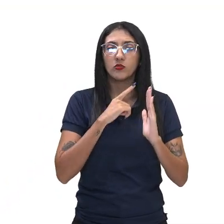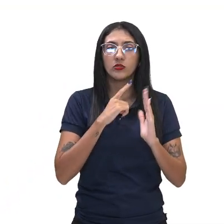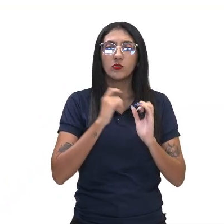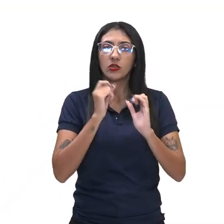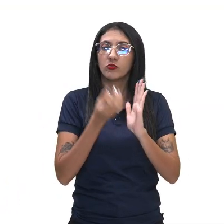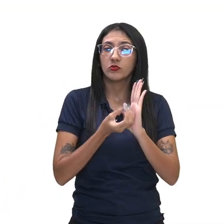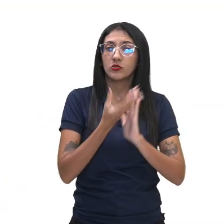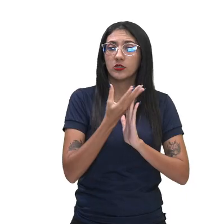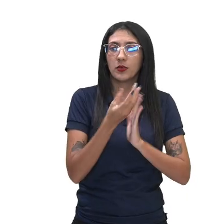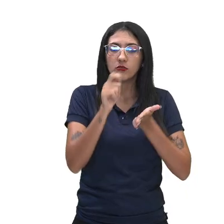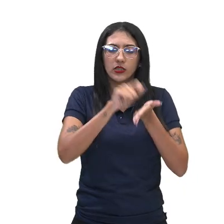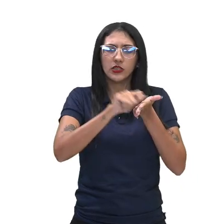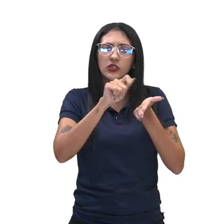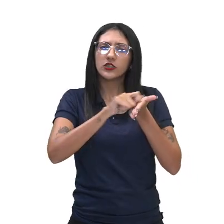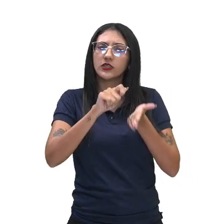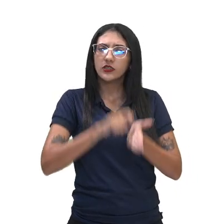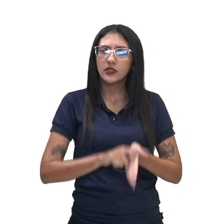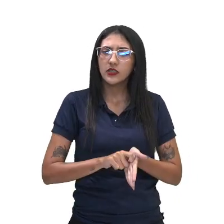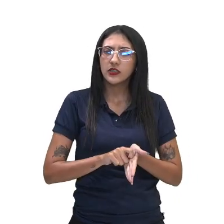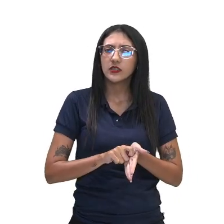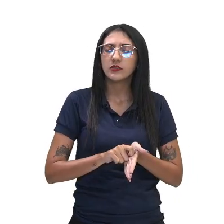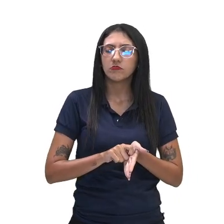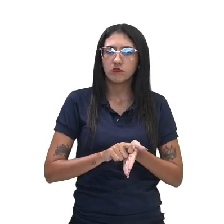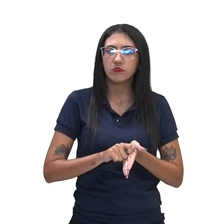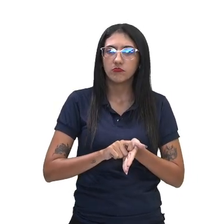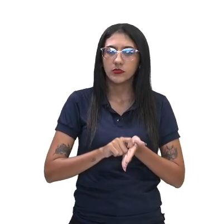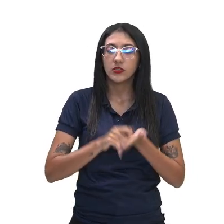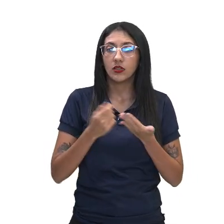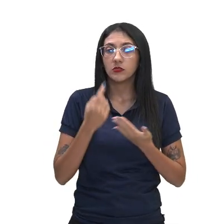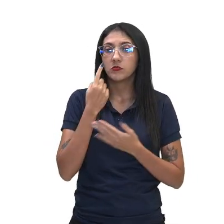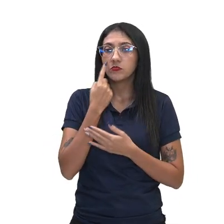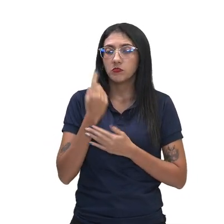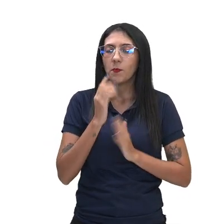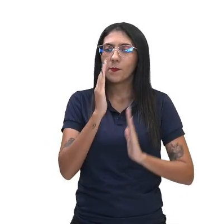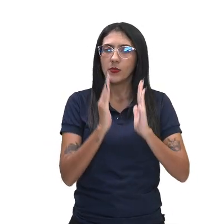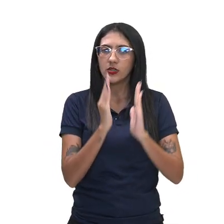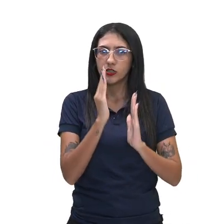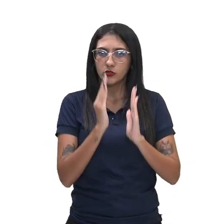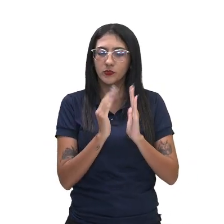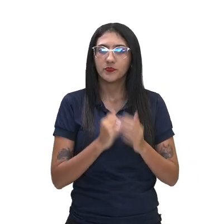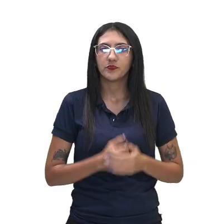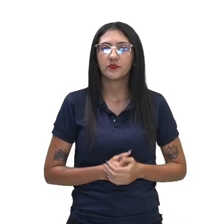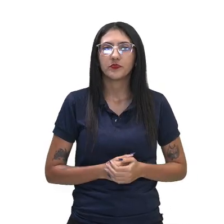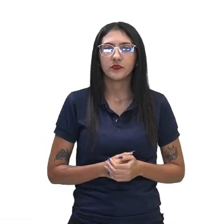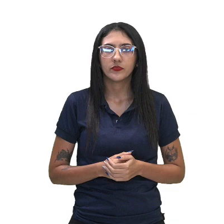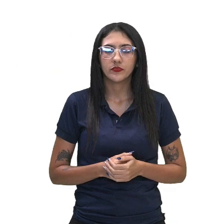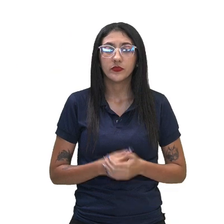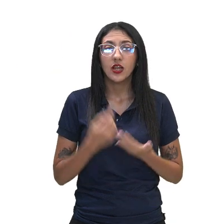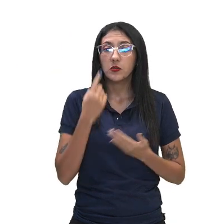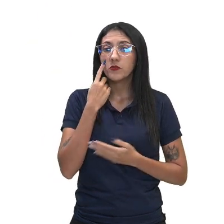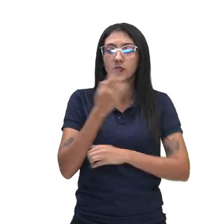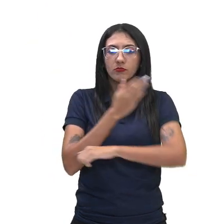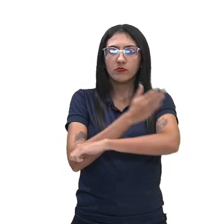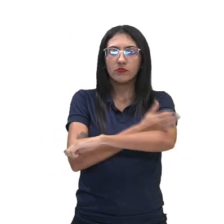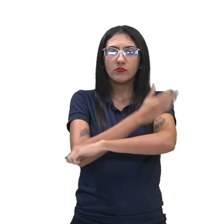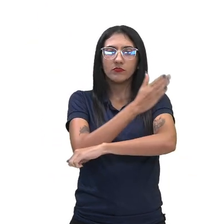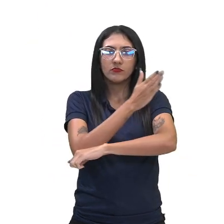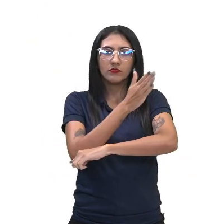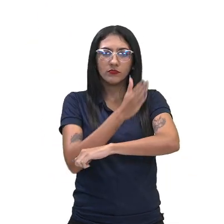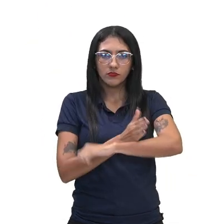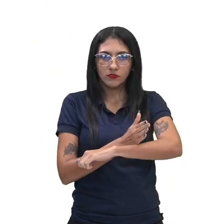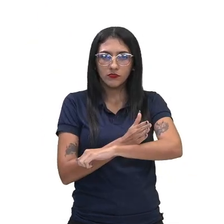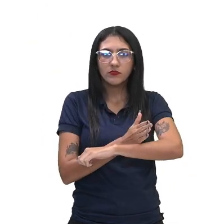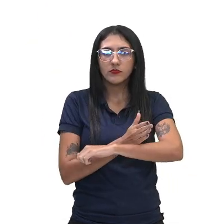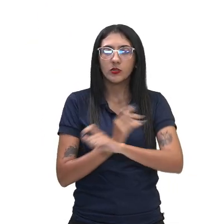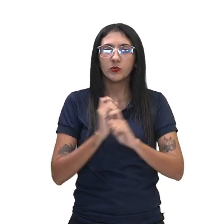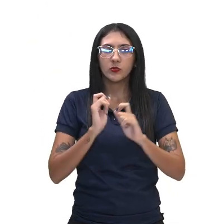o surgimento da escrita como um marco temporal, e aí você tem a divisão entre a pré-história e a Idade